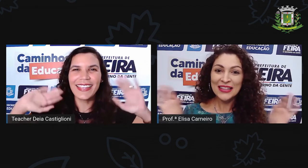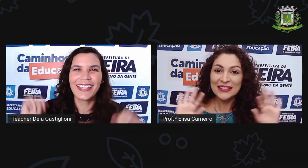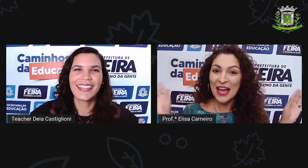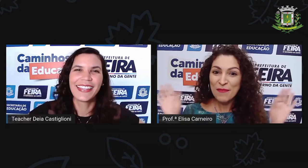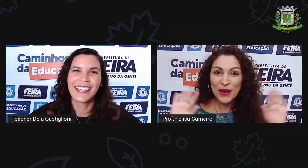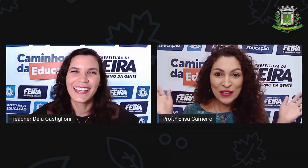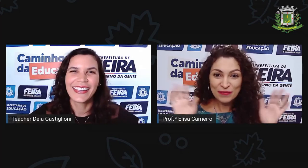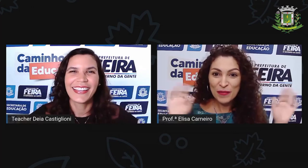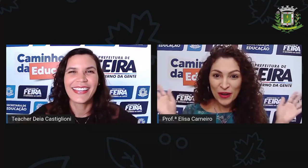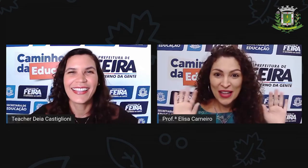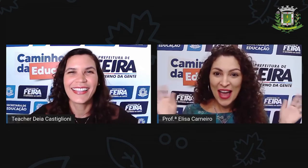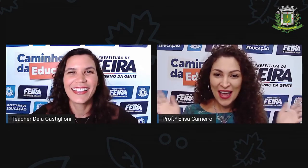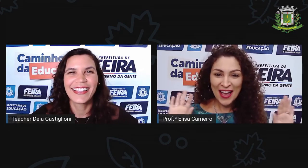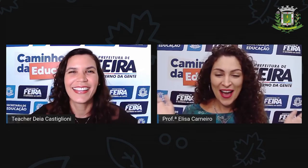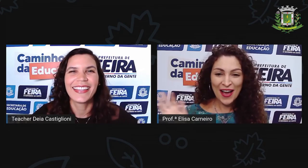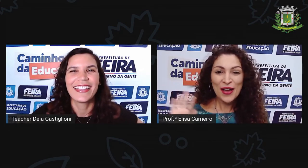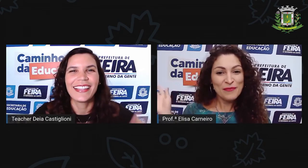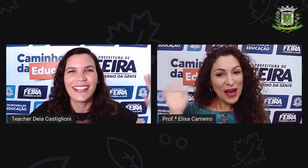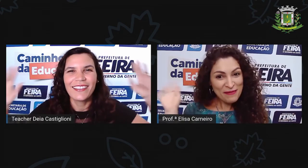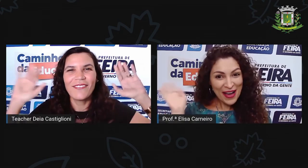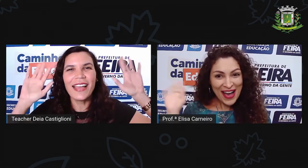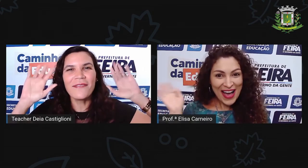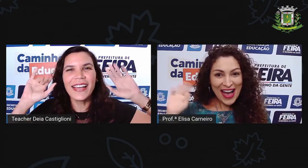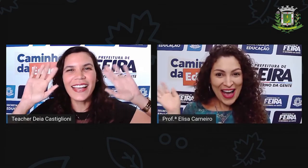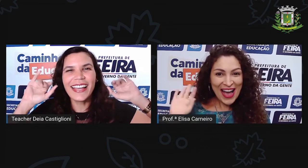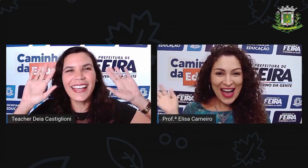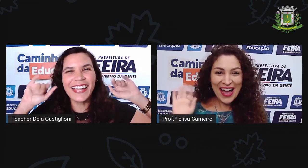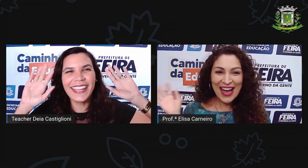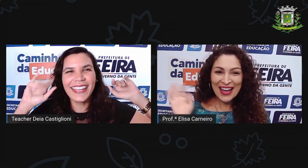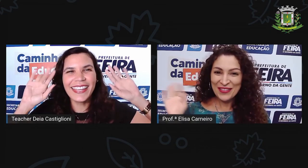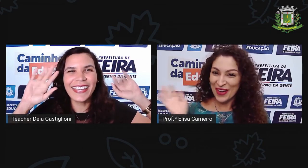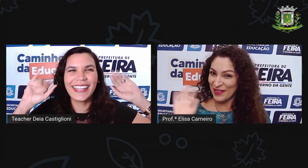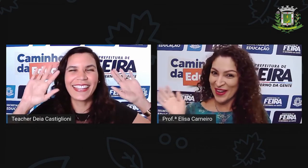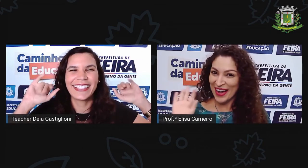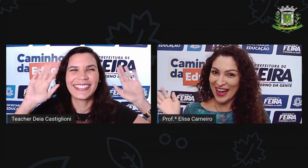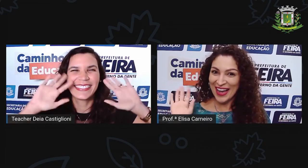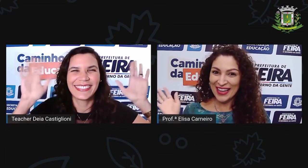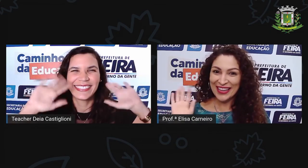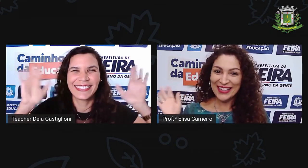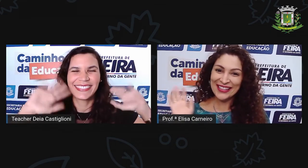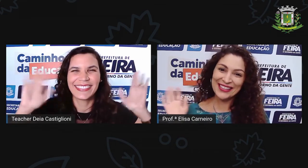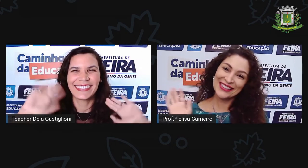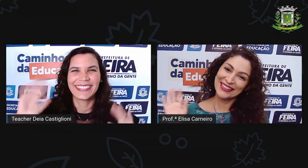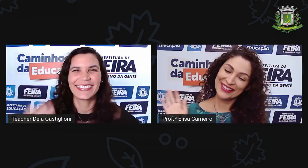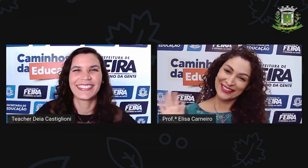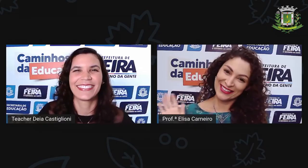meninada. Até a próxima, Prodeia. Bye, bye. Bye, bye. Bye, bye.